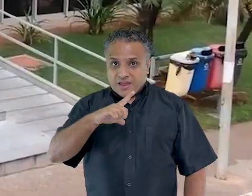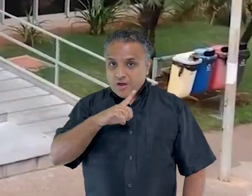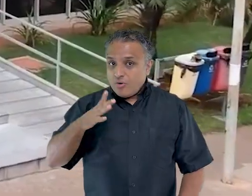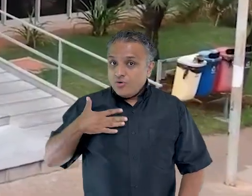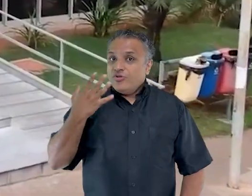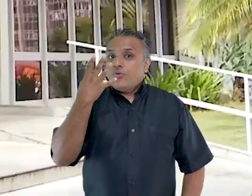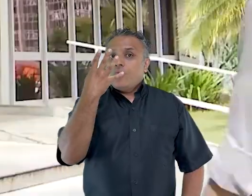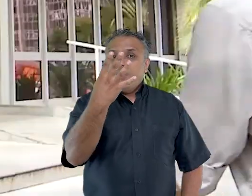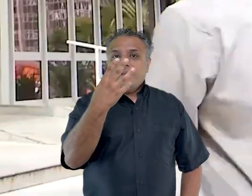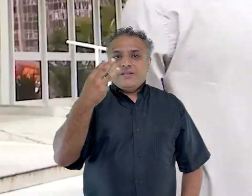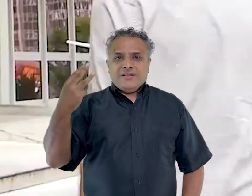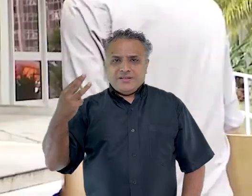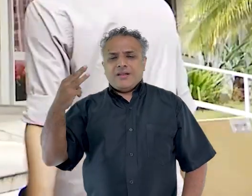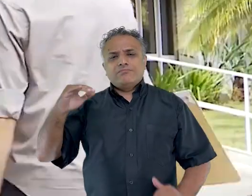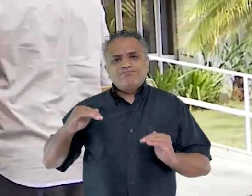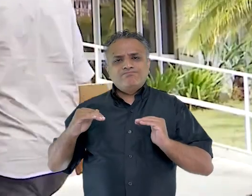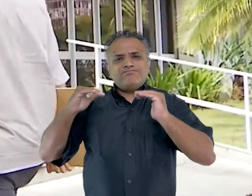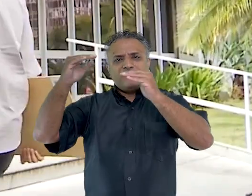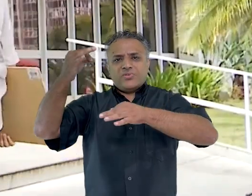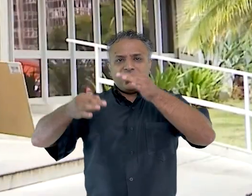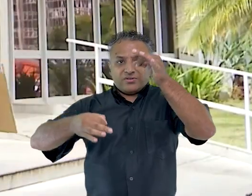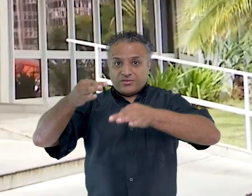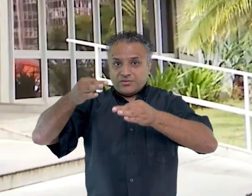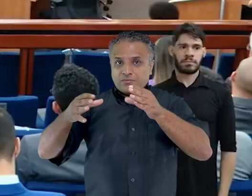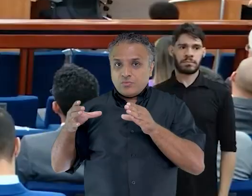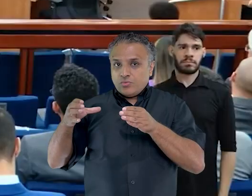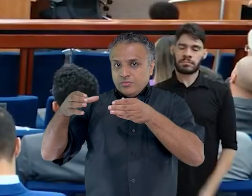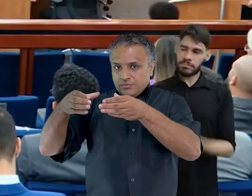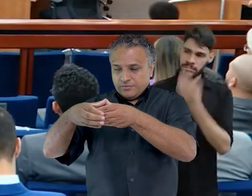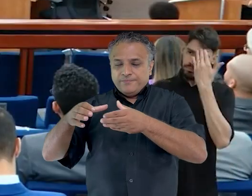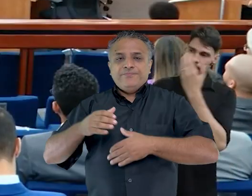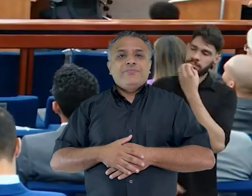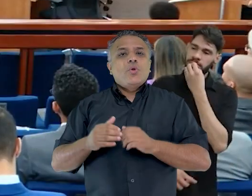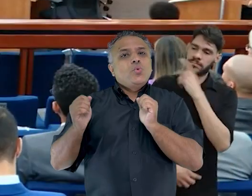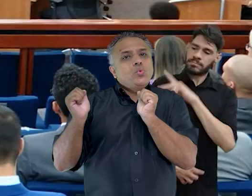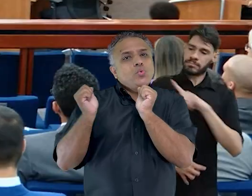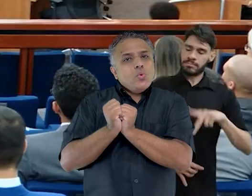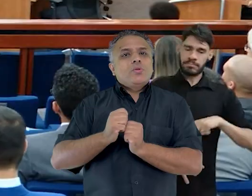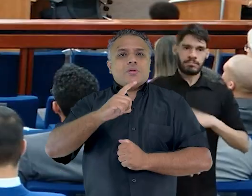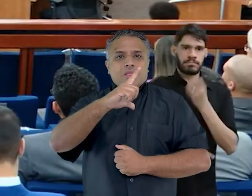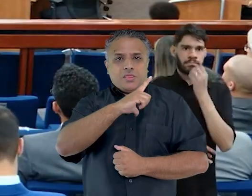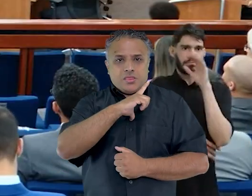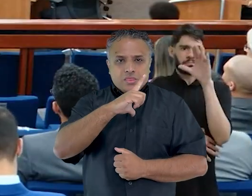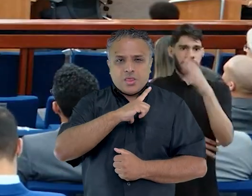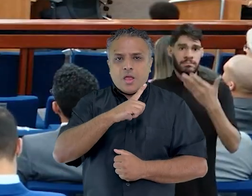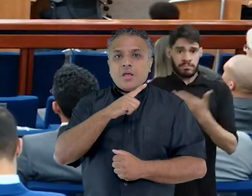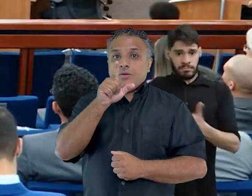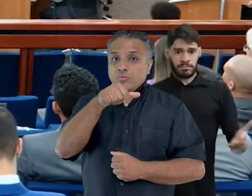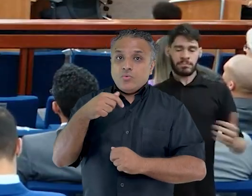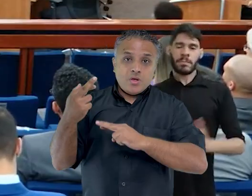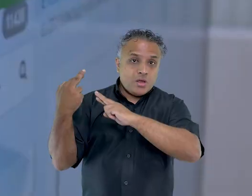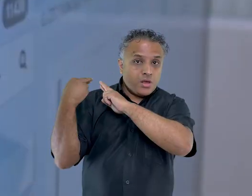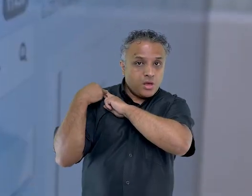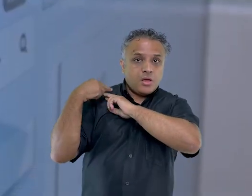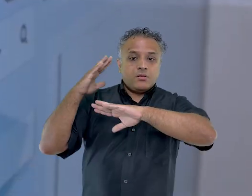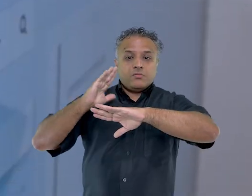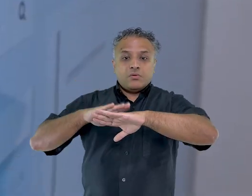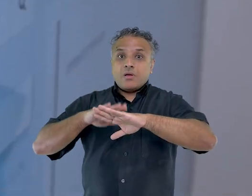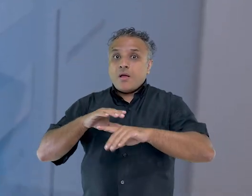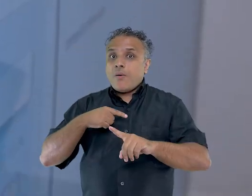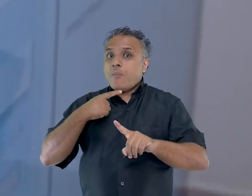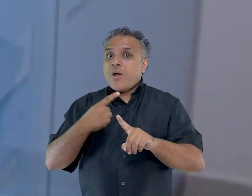com 43 magistrados na sua composição. Juntos, eles têm sob sua responsabilidade mais